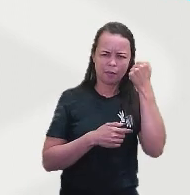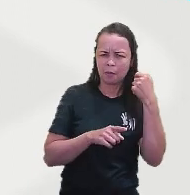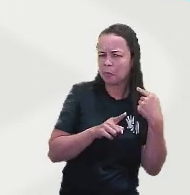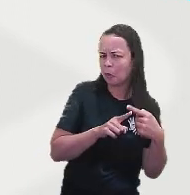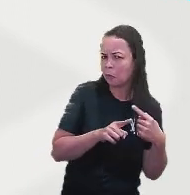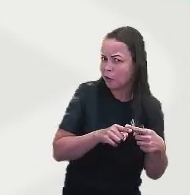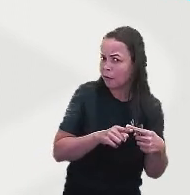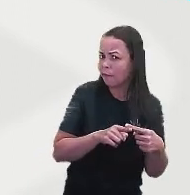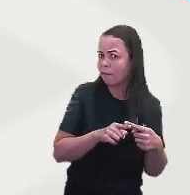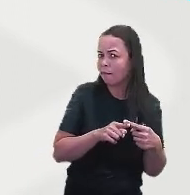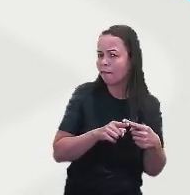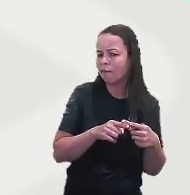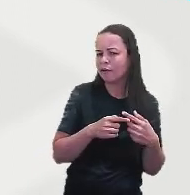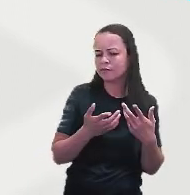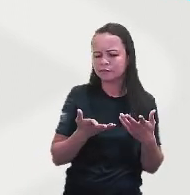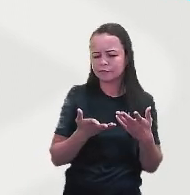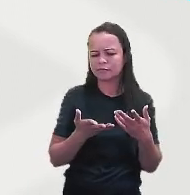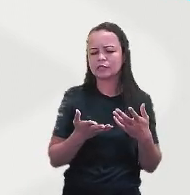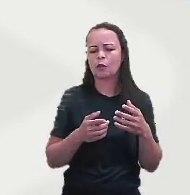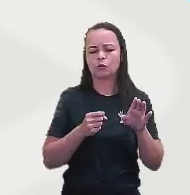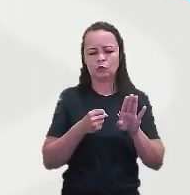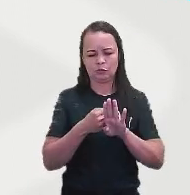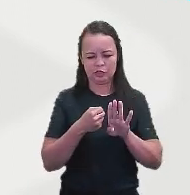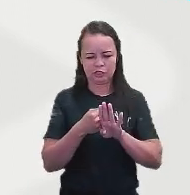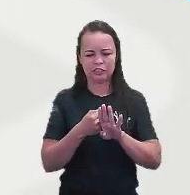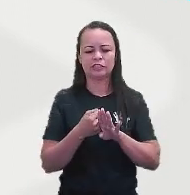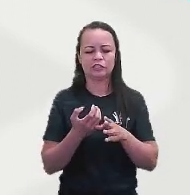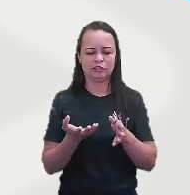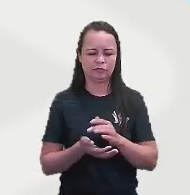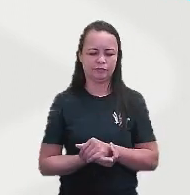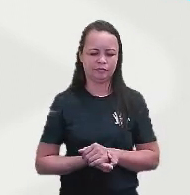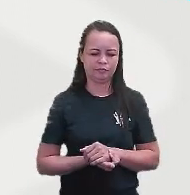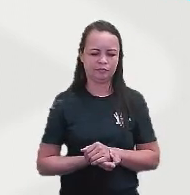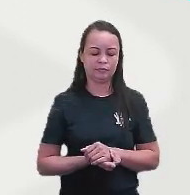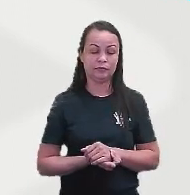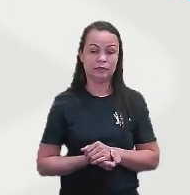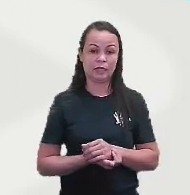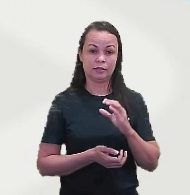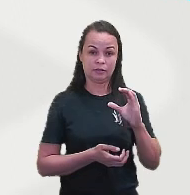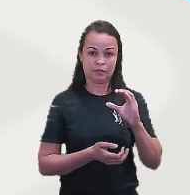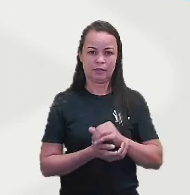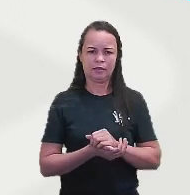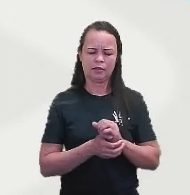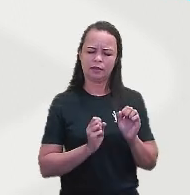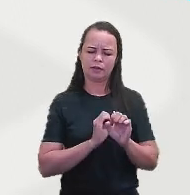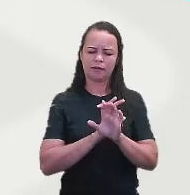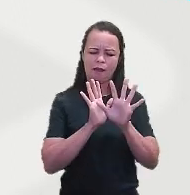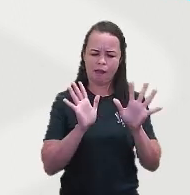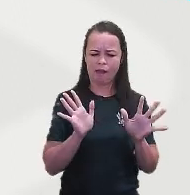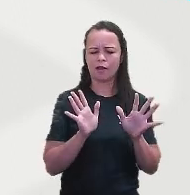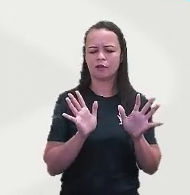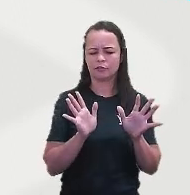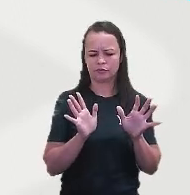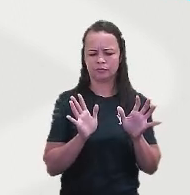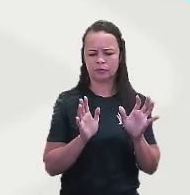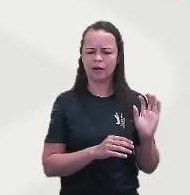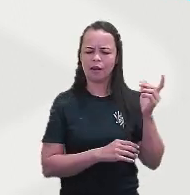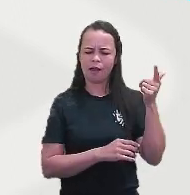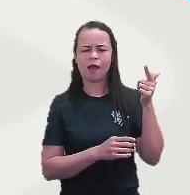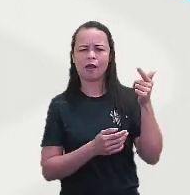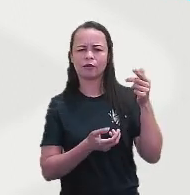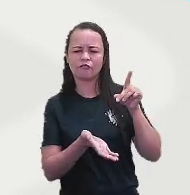Justamente, o porquê ali é um substantivo. Claro, a verdade é o princípio porque me